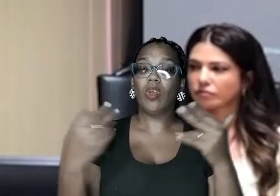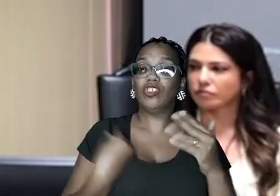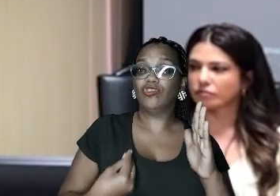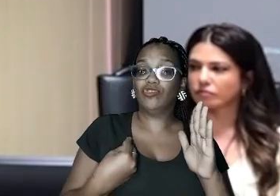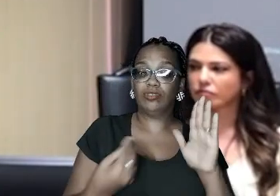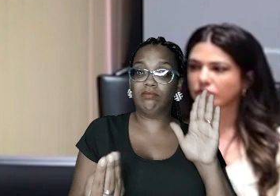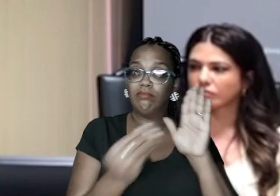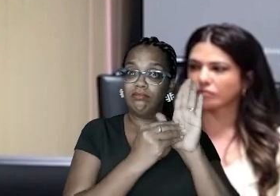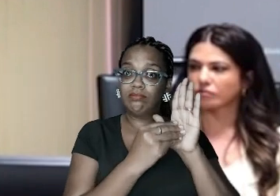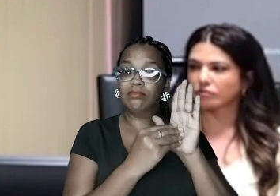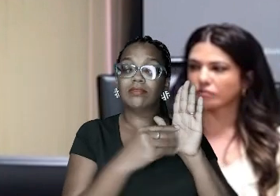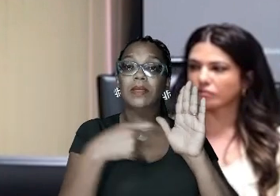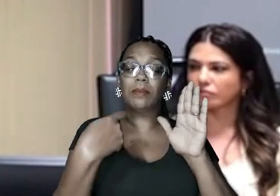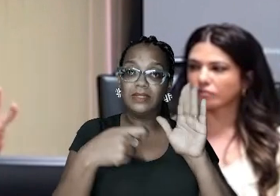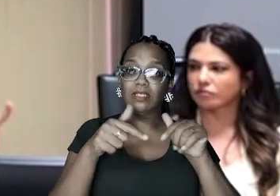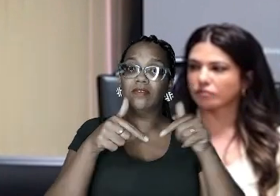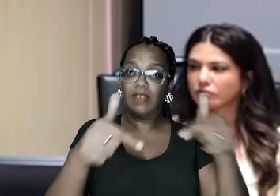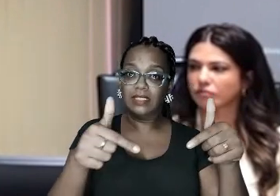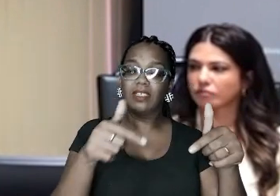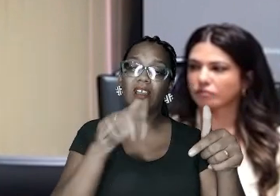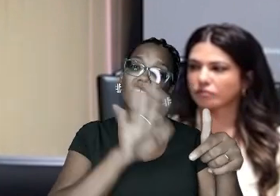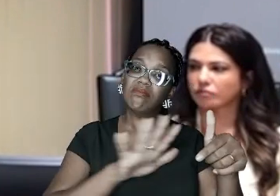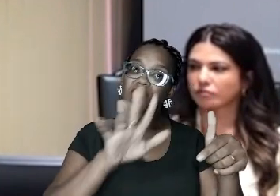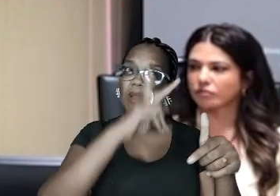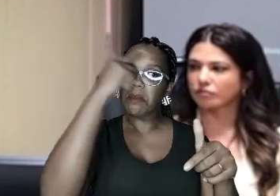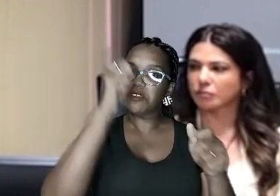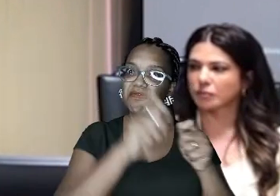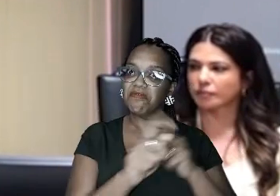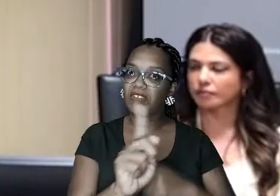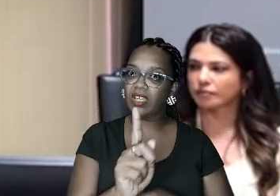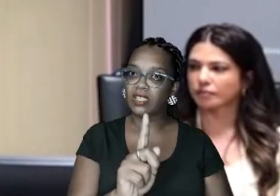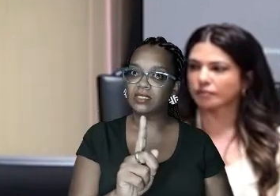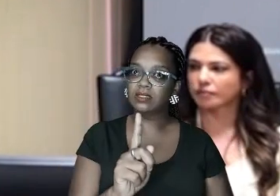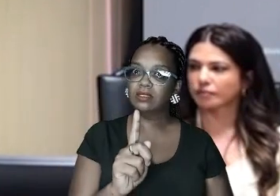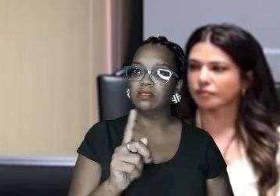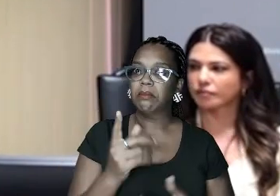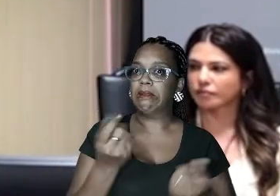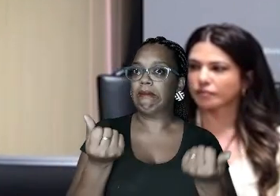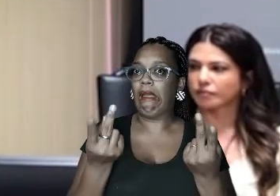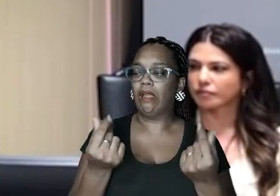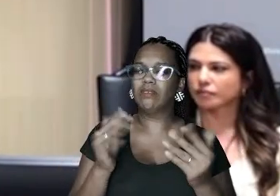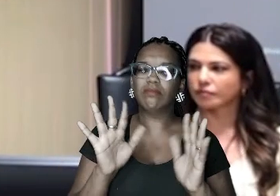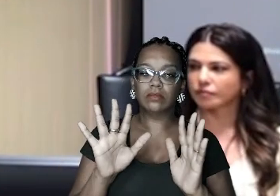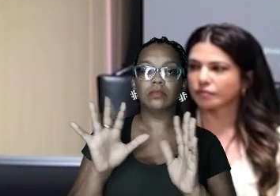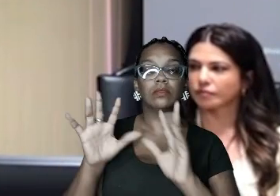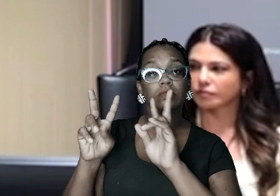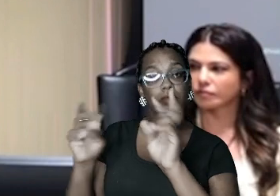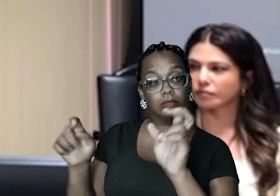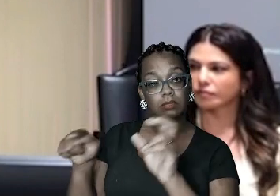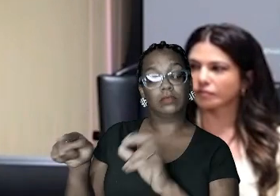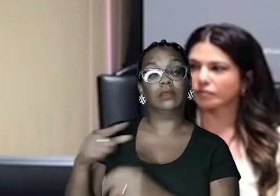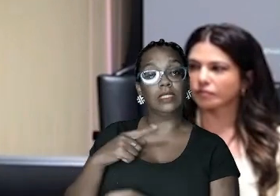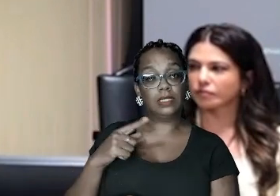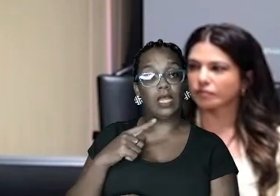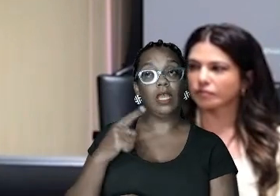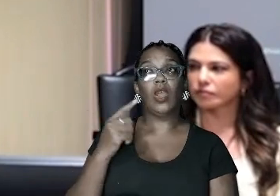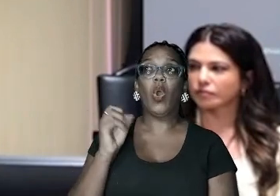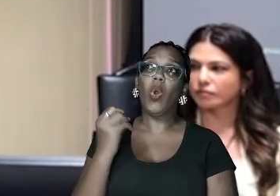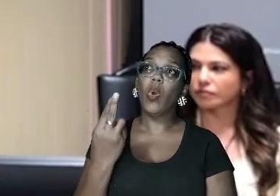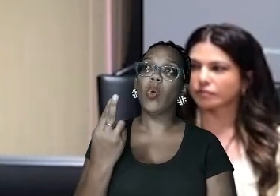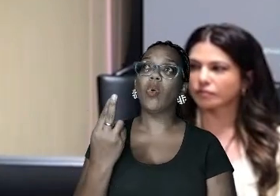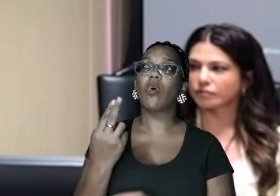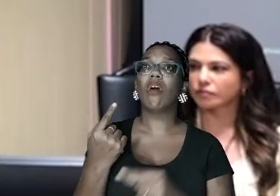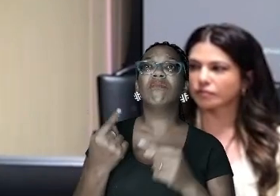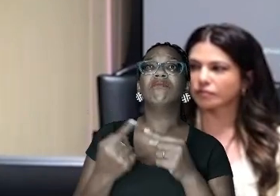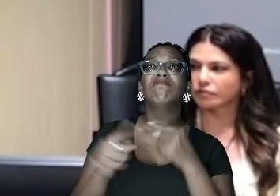como algo que tá lá previsto normativo que se deveria fazer de tal forma alguém não fez né mais nada quer dizer para esse tipo